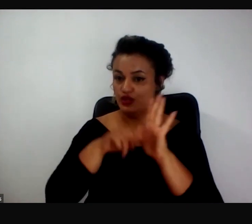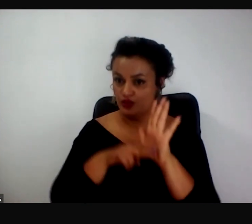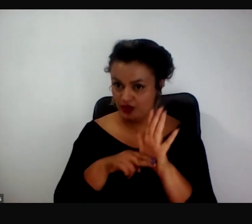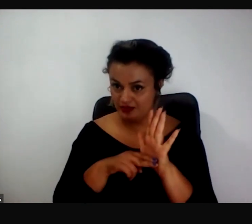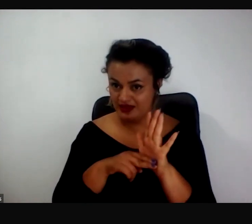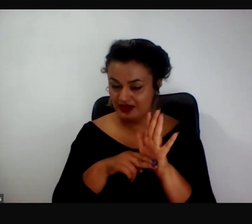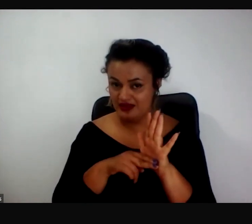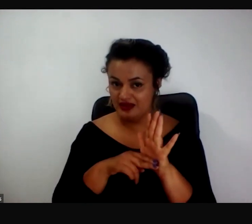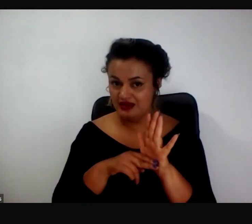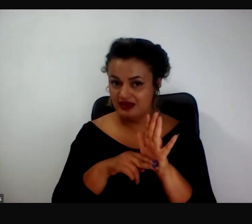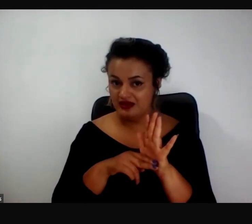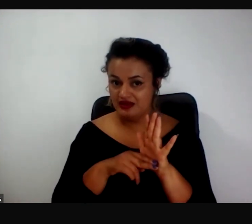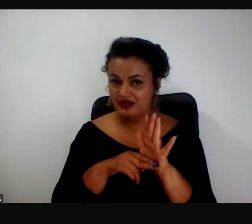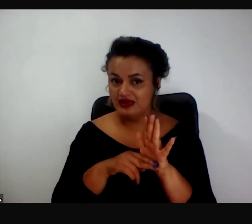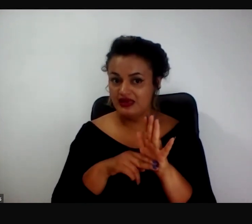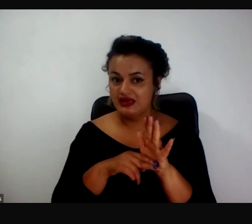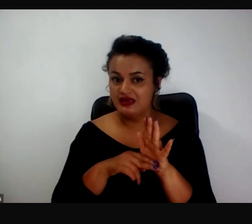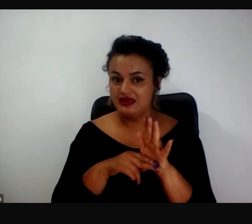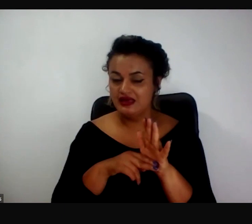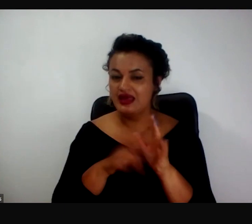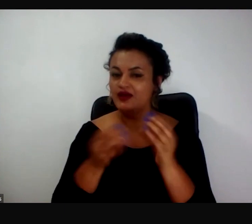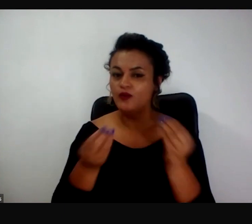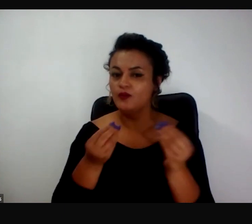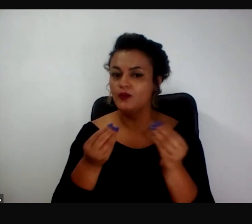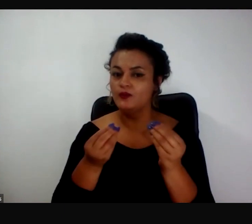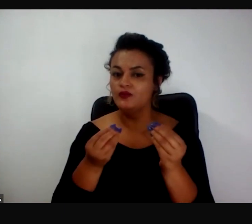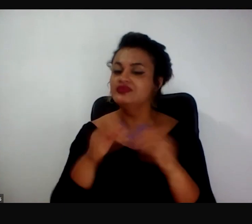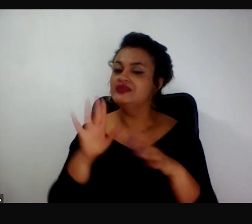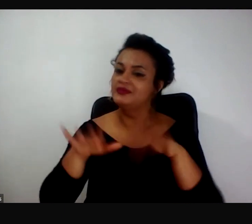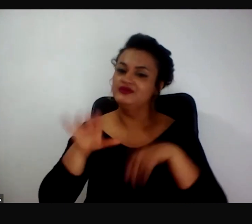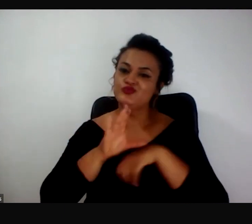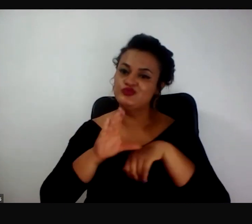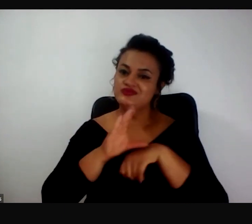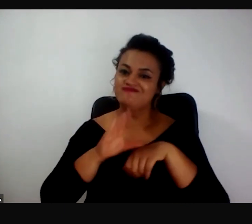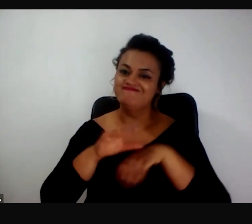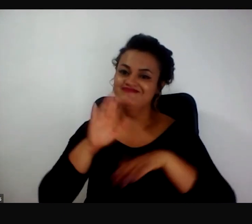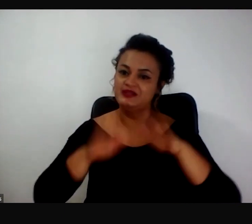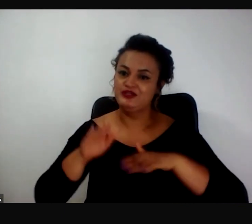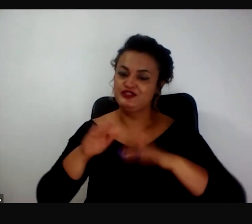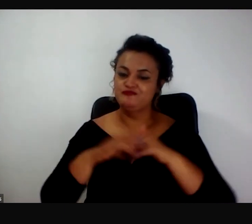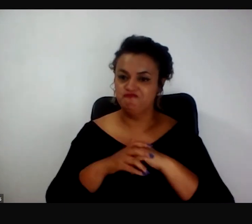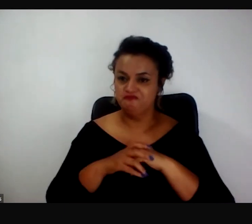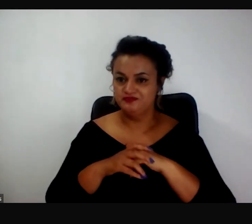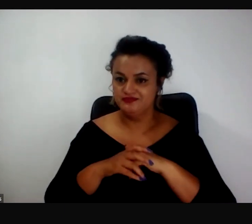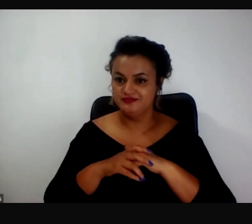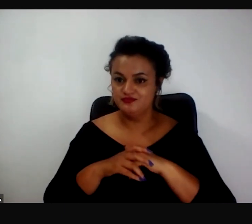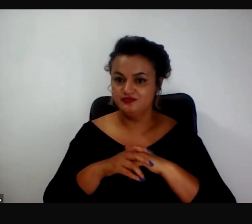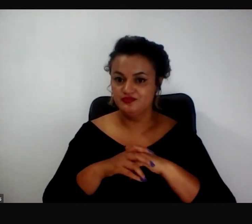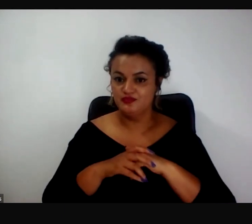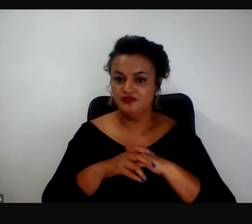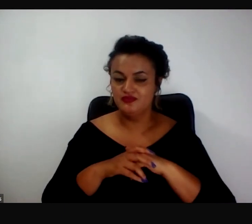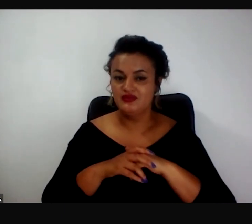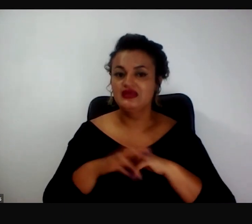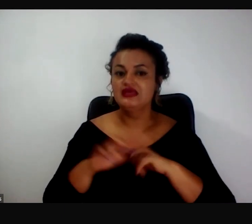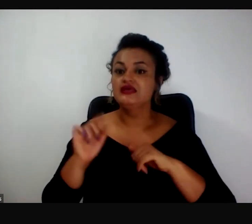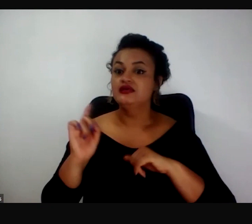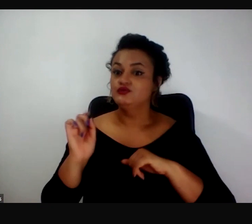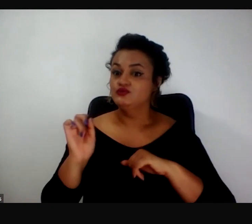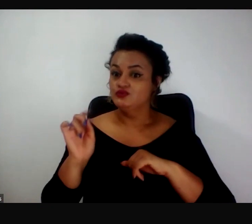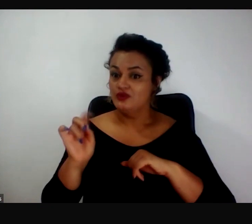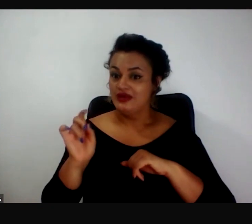ficou derogada diretamente pela Constituição. E isso pode fazê-lo só no caso